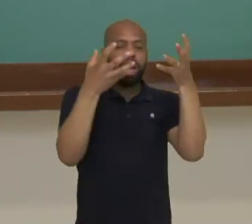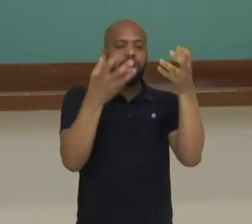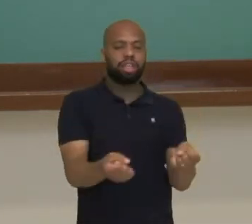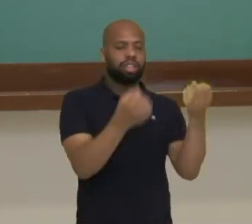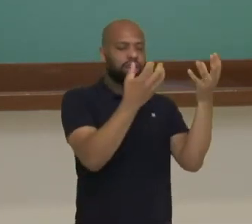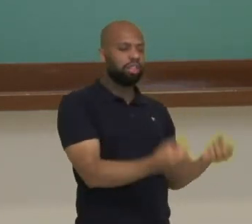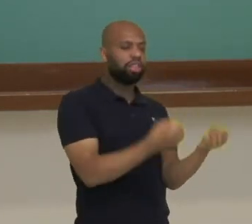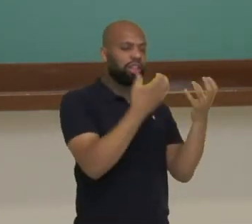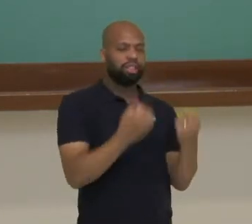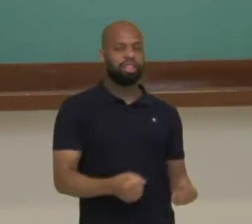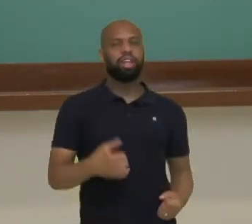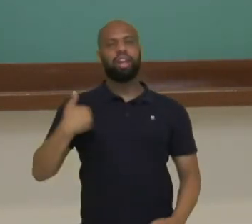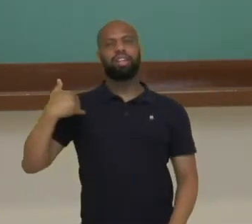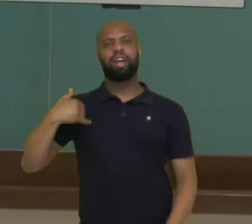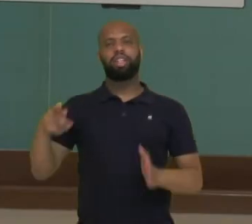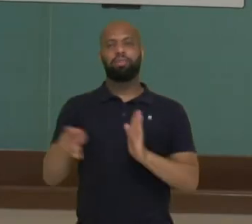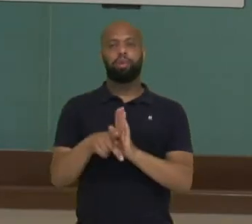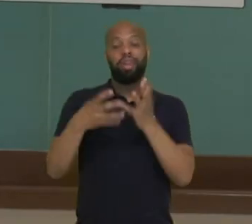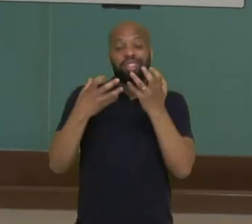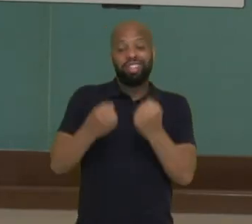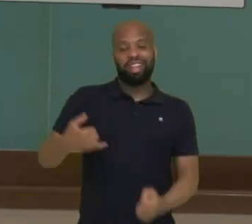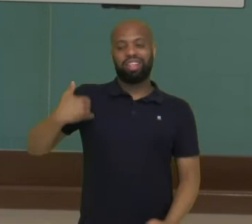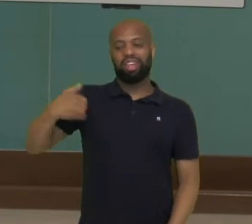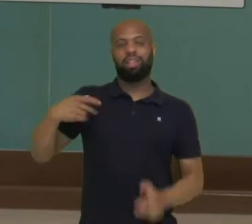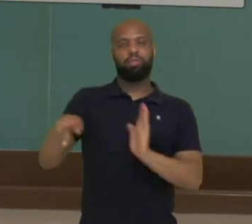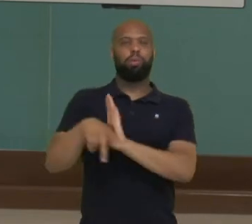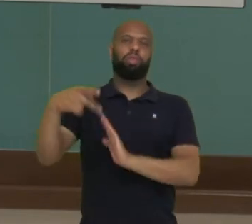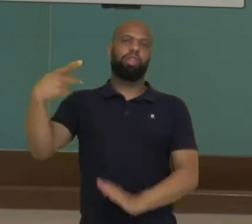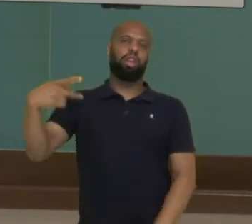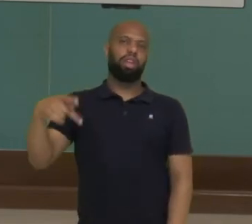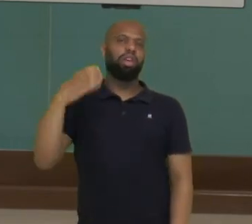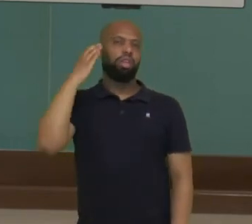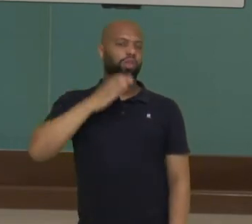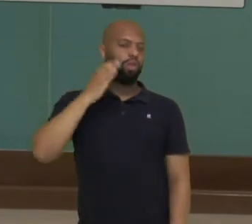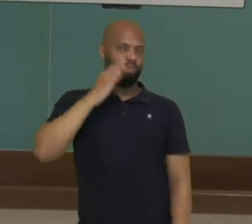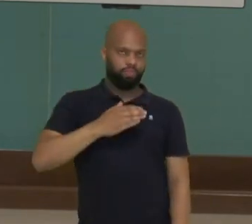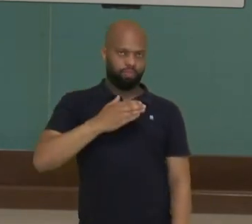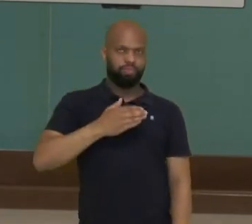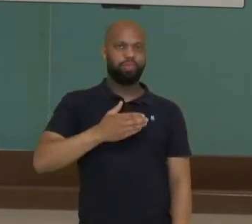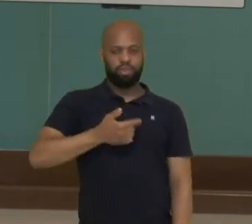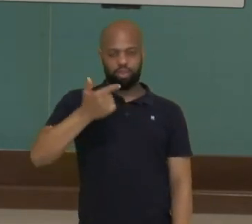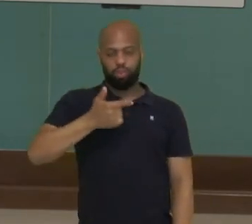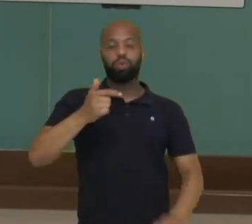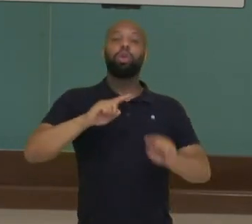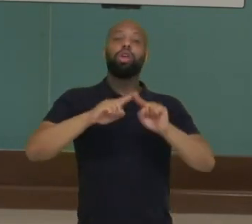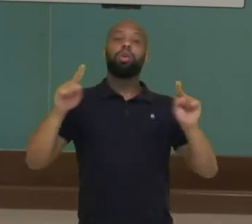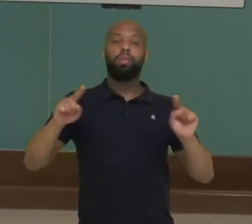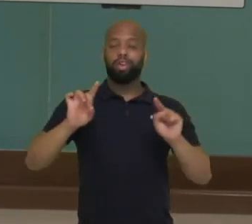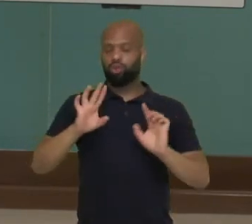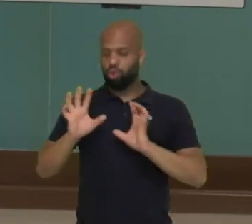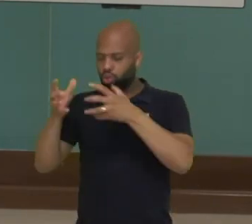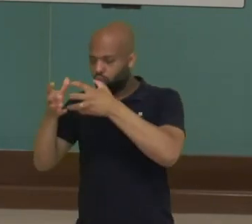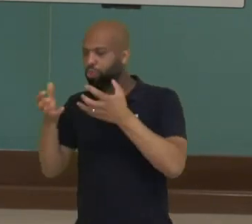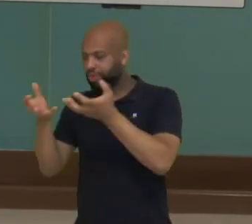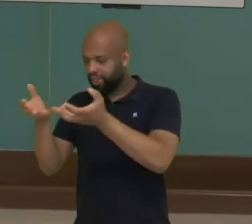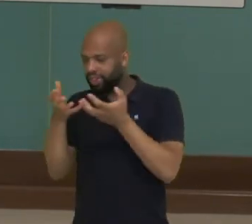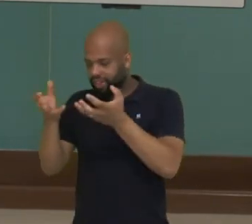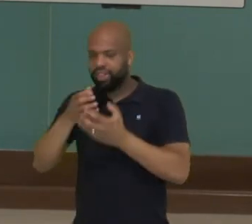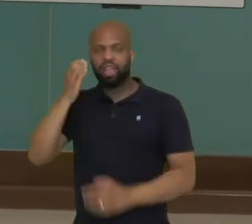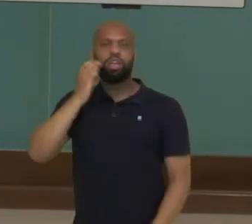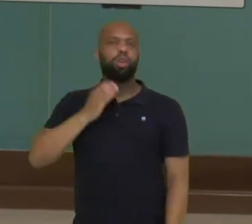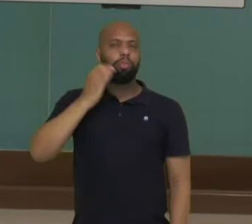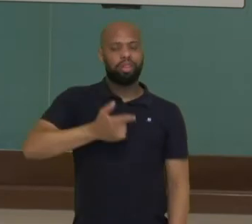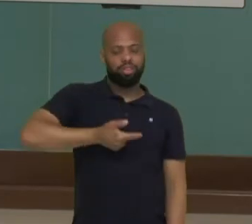essa ideia da maioridade. Mas não bastava só isso, não bastava só um grupo de pessoas querer que o Dom Pedro